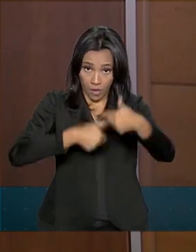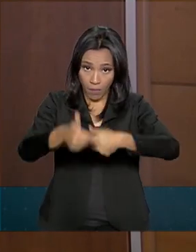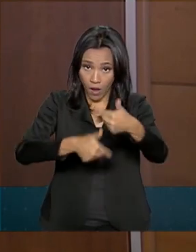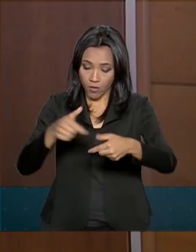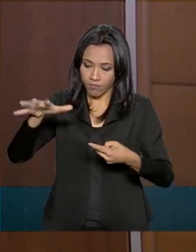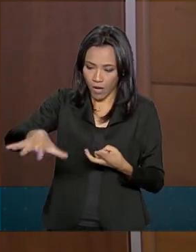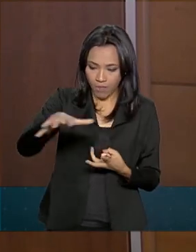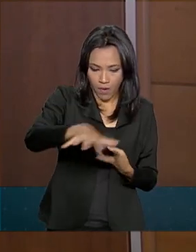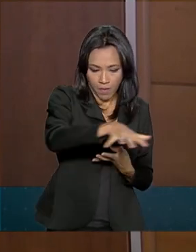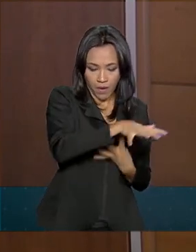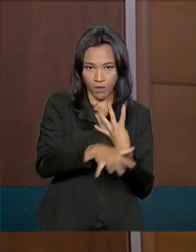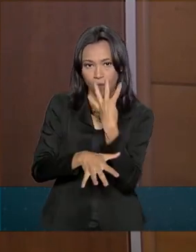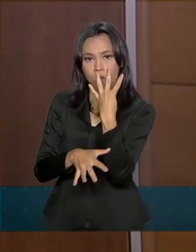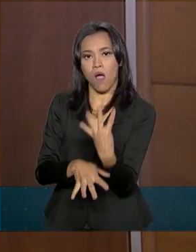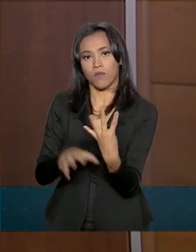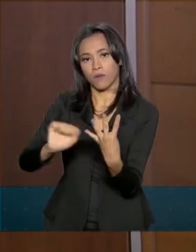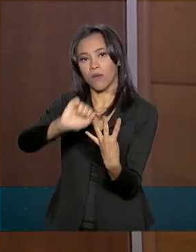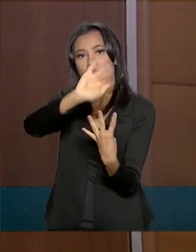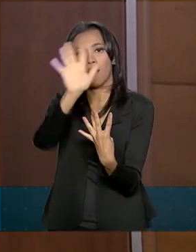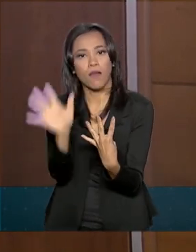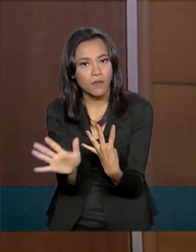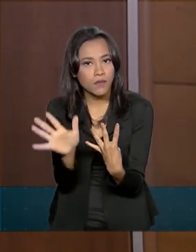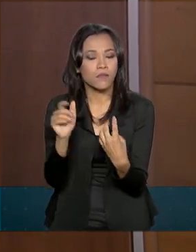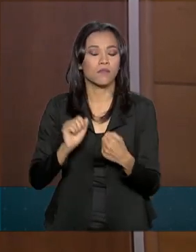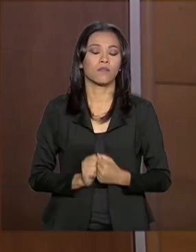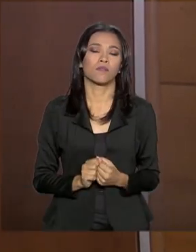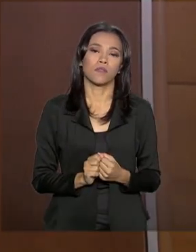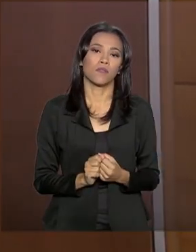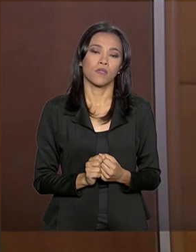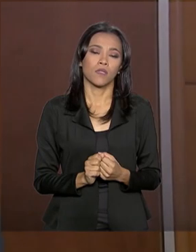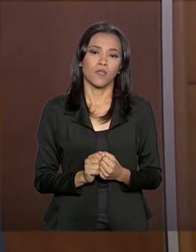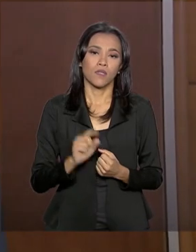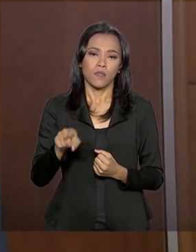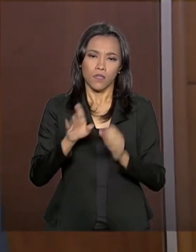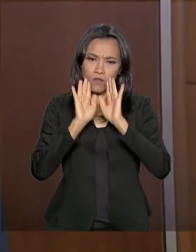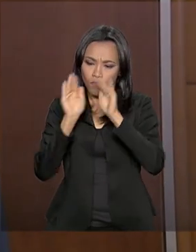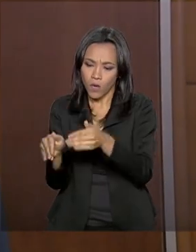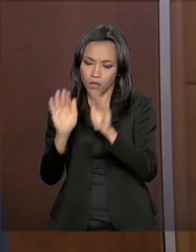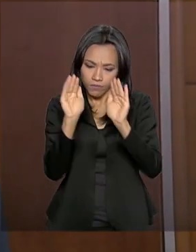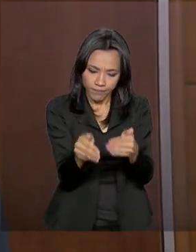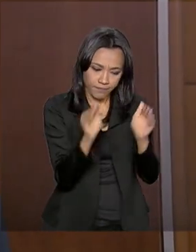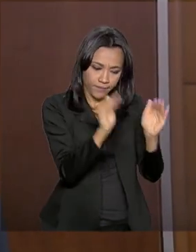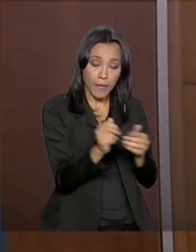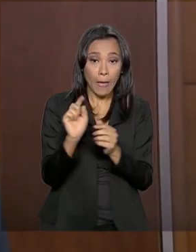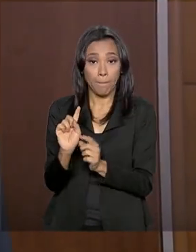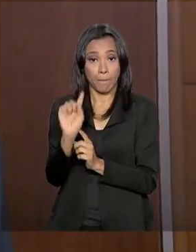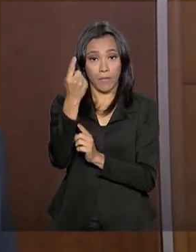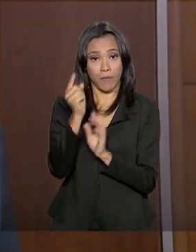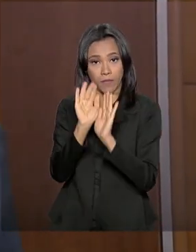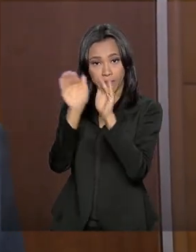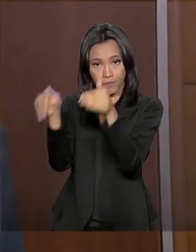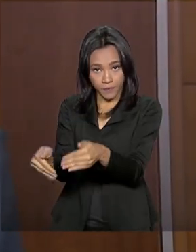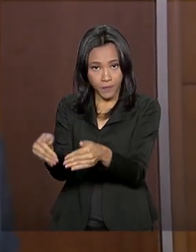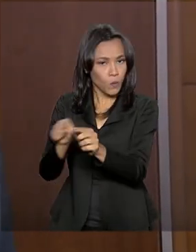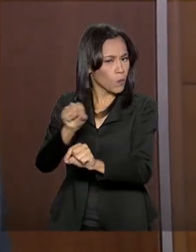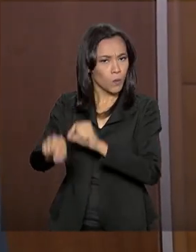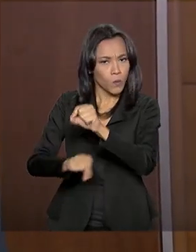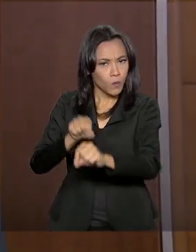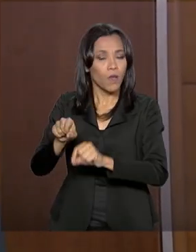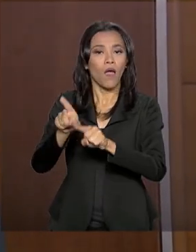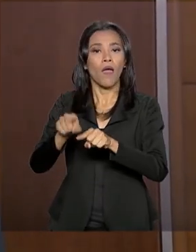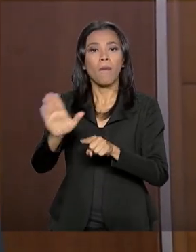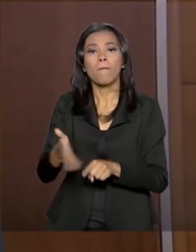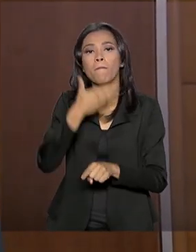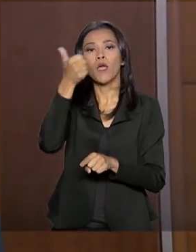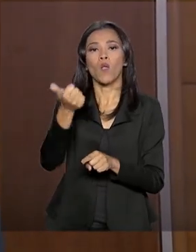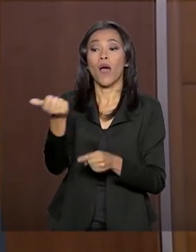bastante claras bastante específicas a primeira dela é a melhoria no